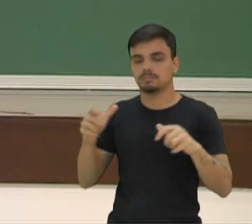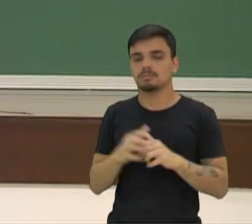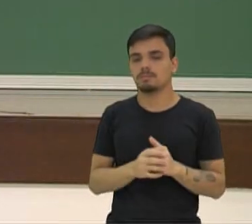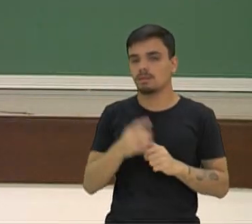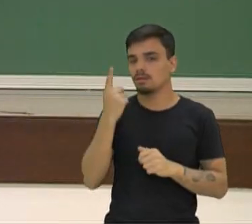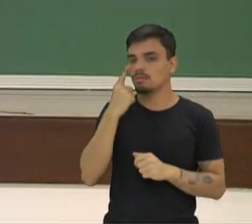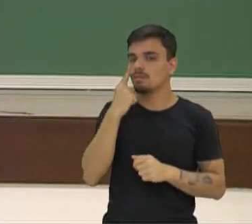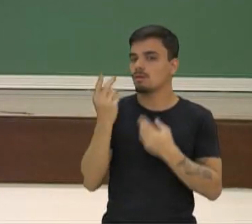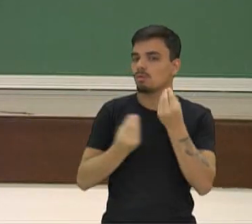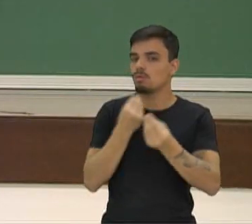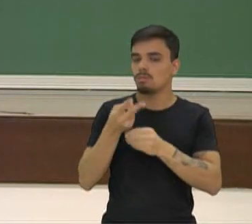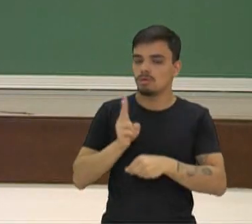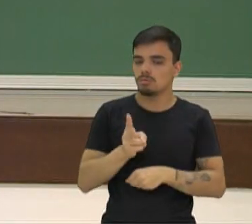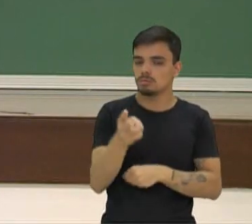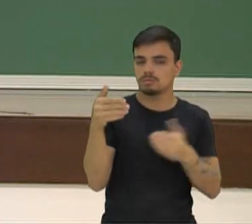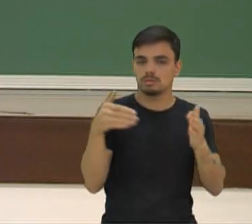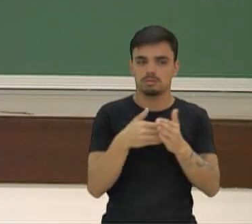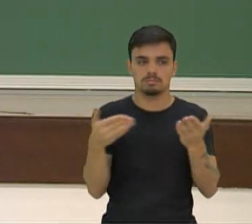como é que continuou esse conflito?